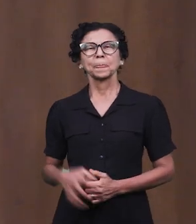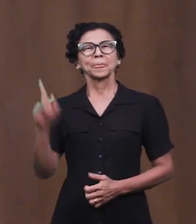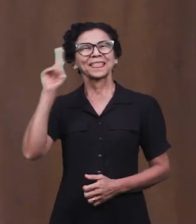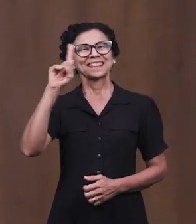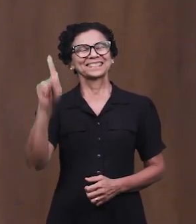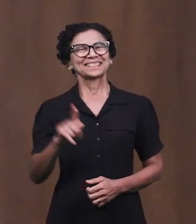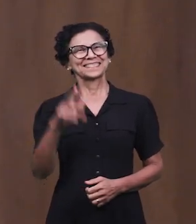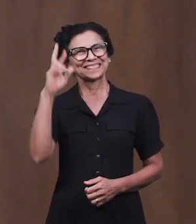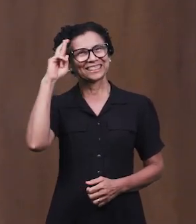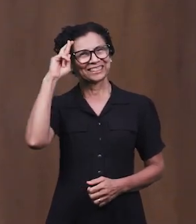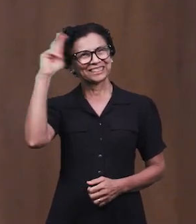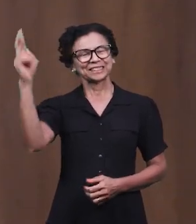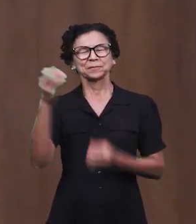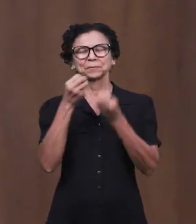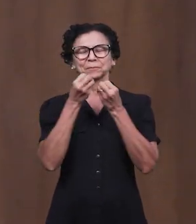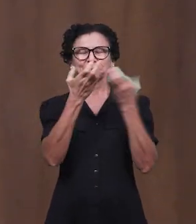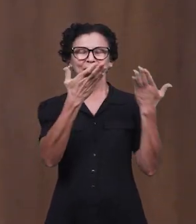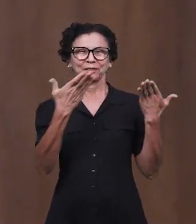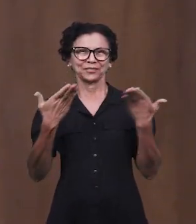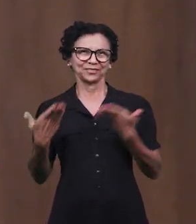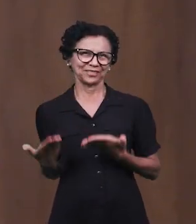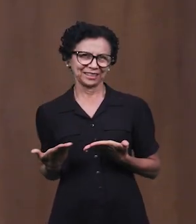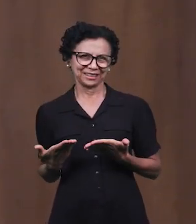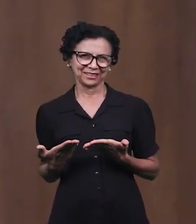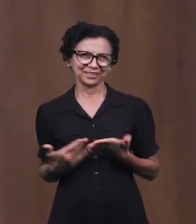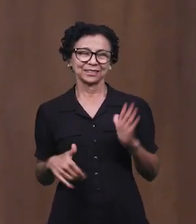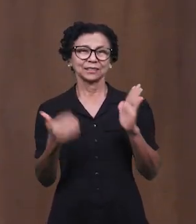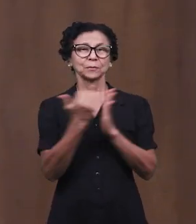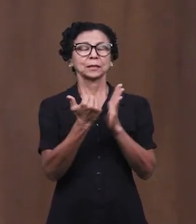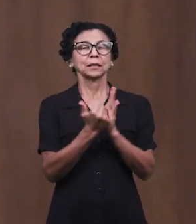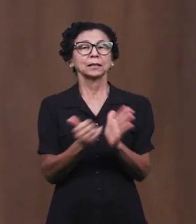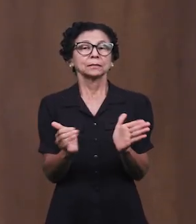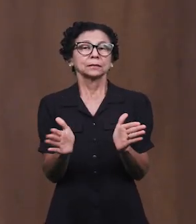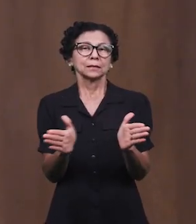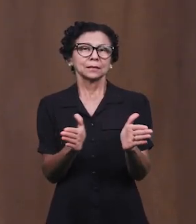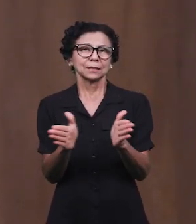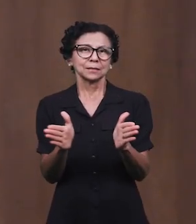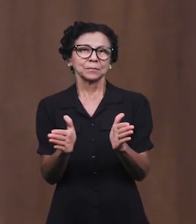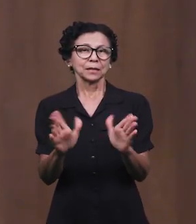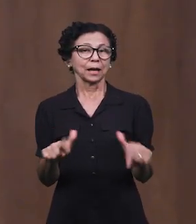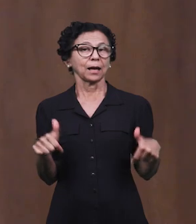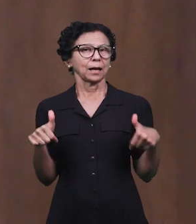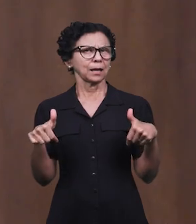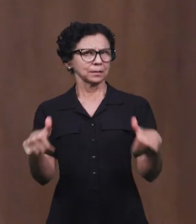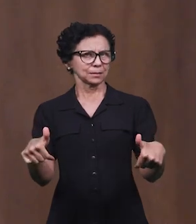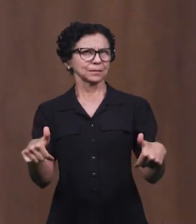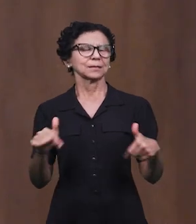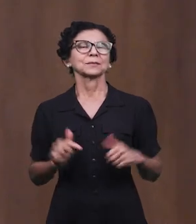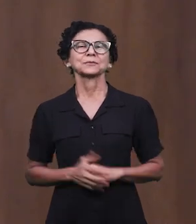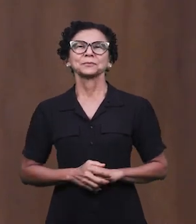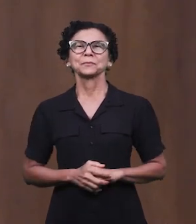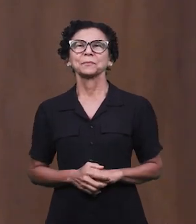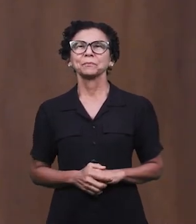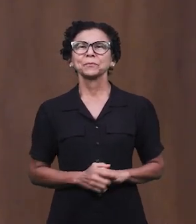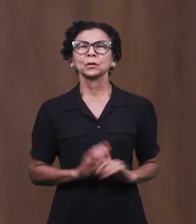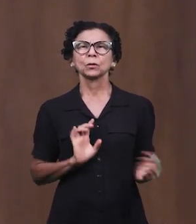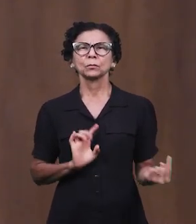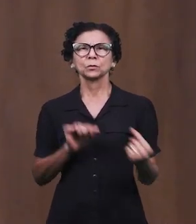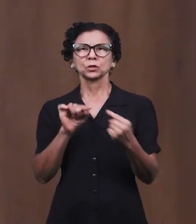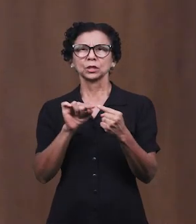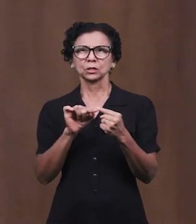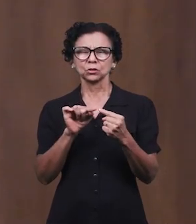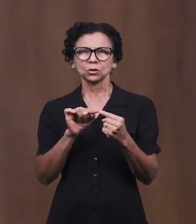A paz do Senhor, sejam muito bem-vindos ao programa Acessibilidade em Ação, onde buscamos promover